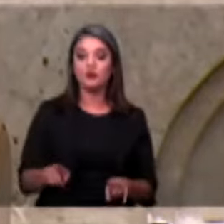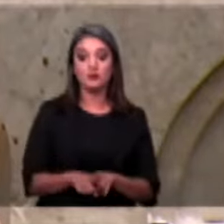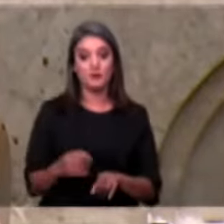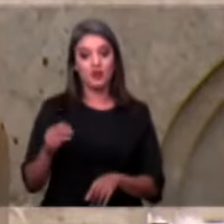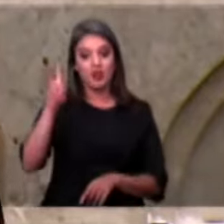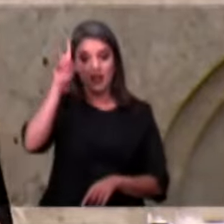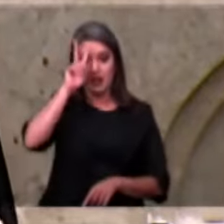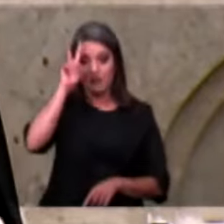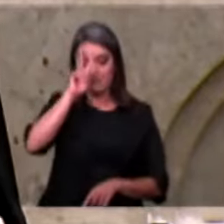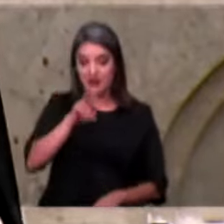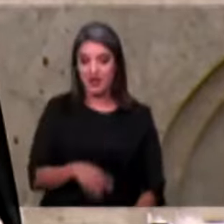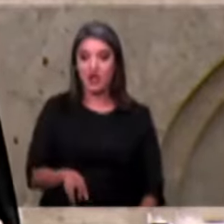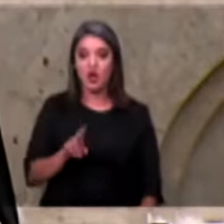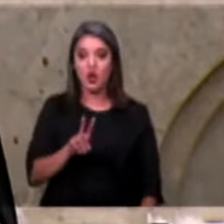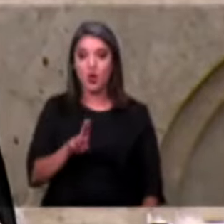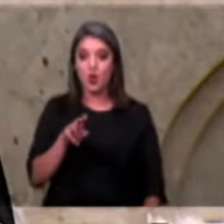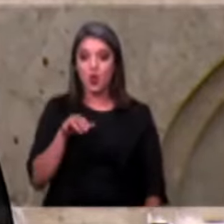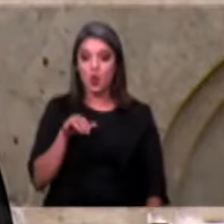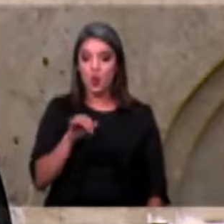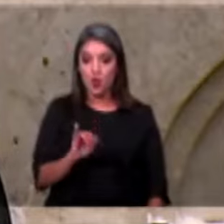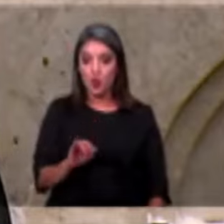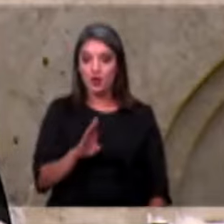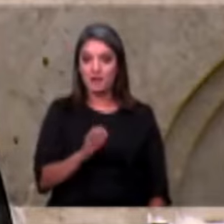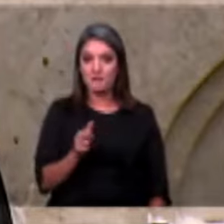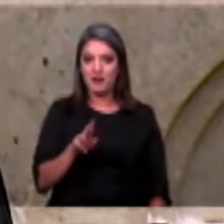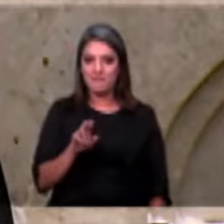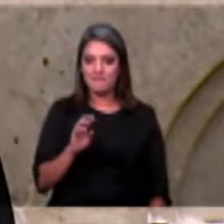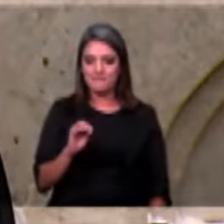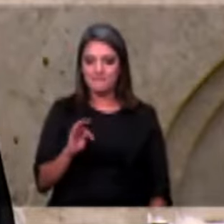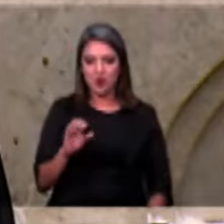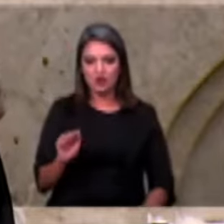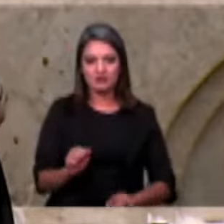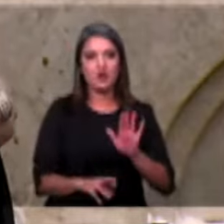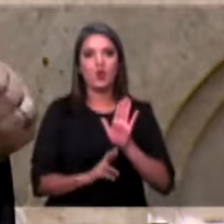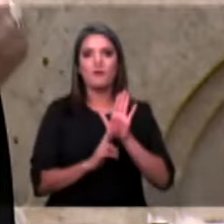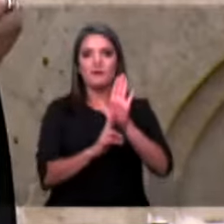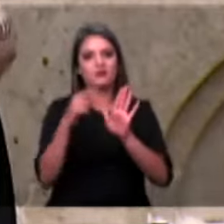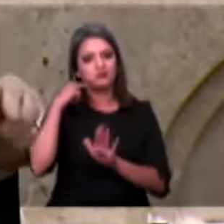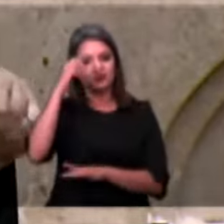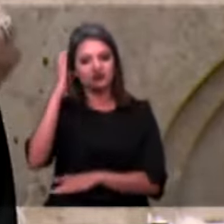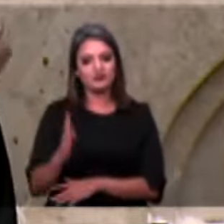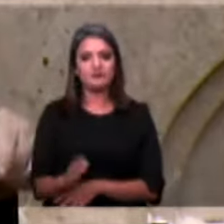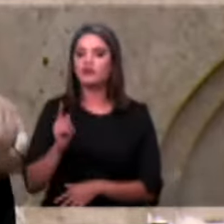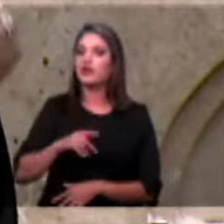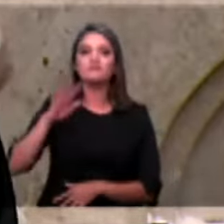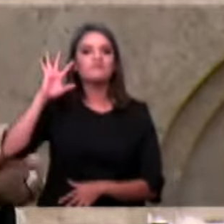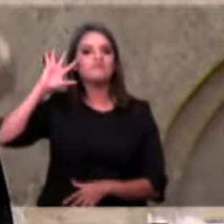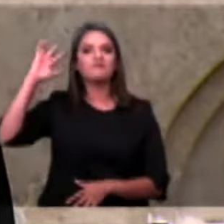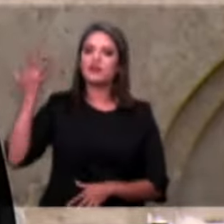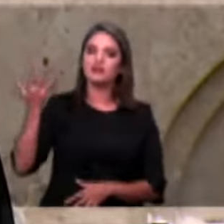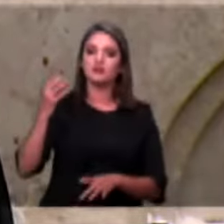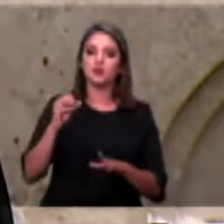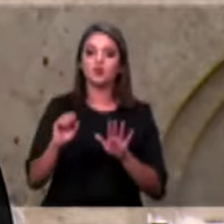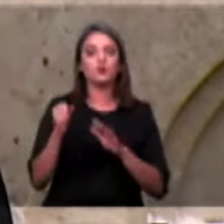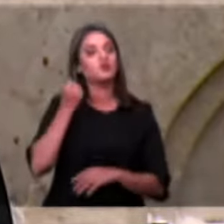Rui Barbosa, o patrono dos advogados brasileiros, foi decisivo como senador constituinte de